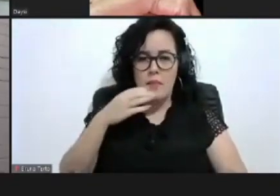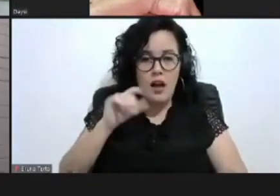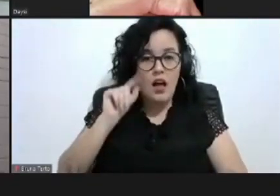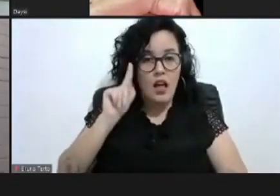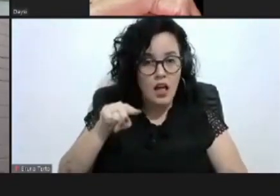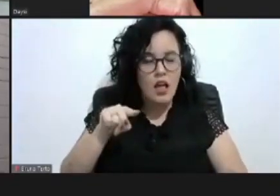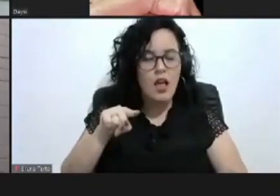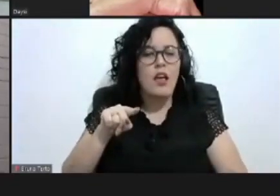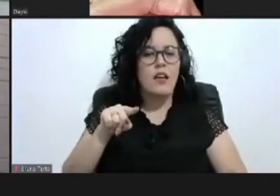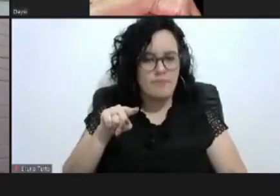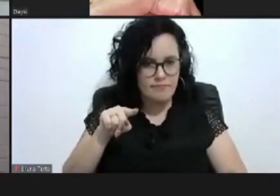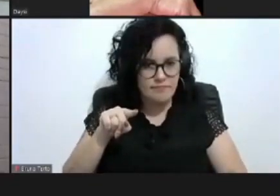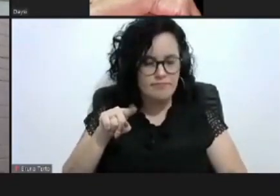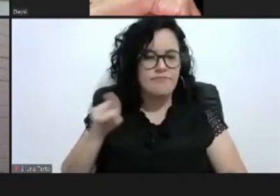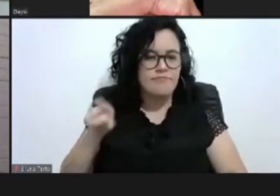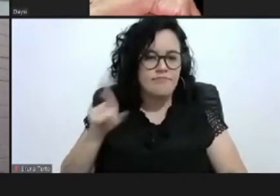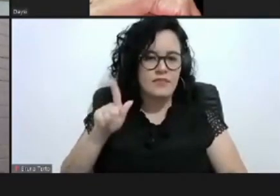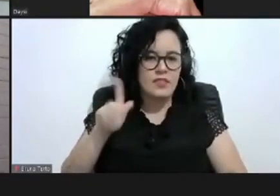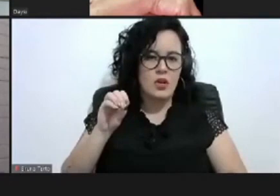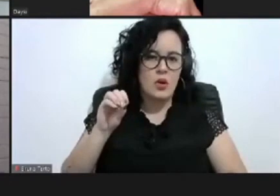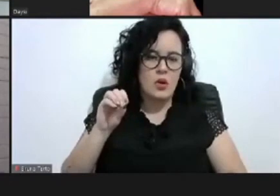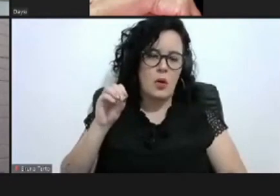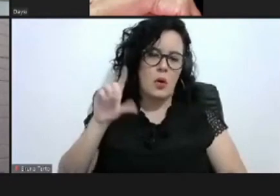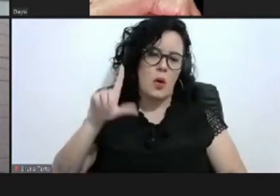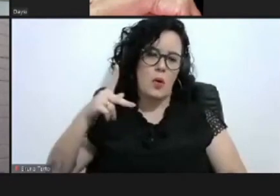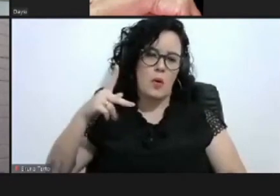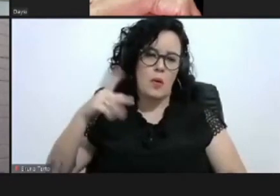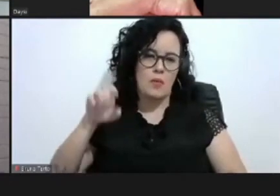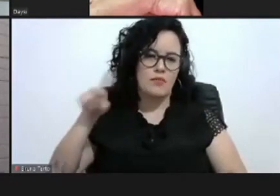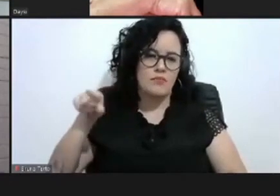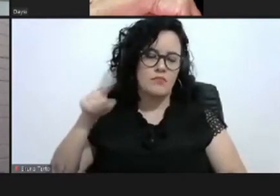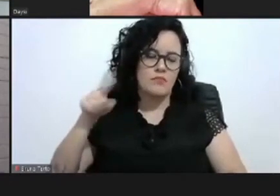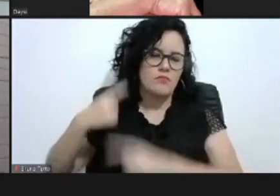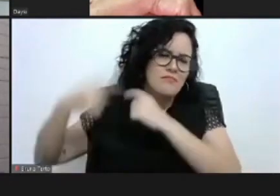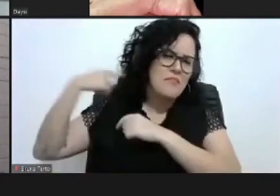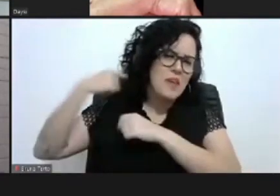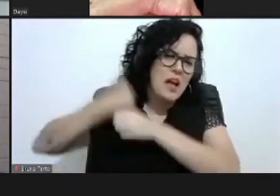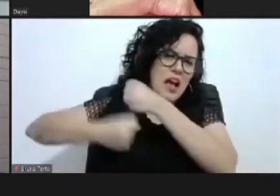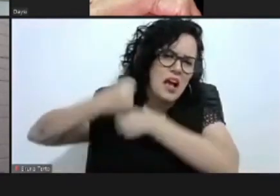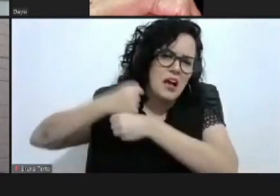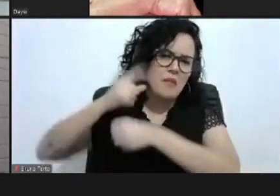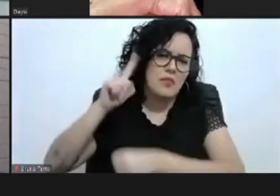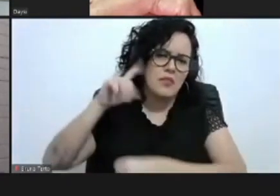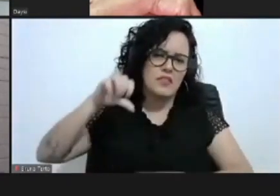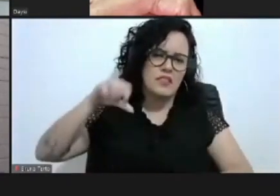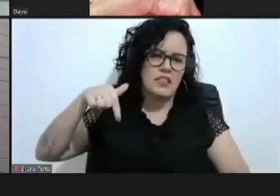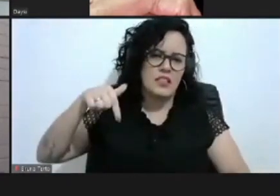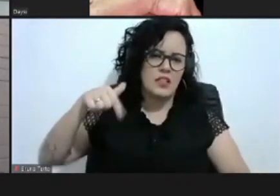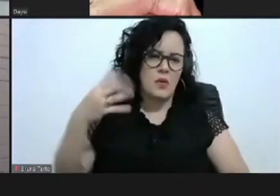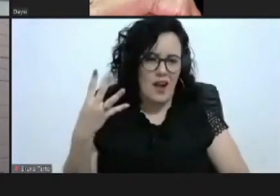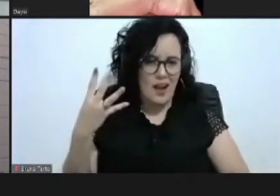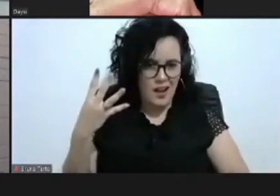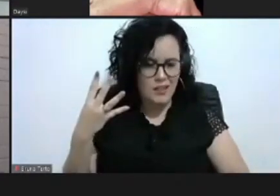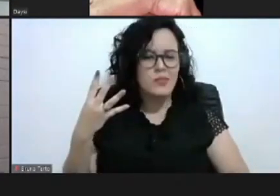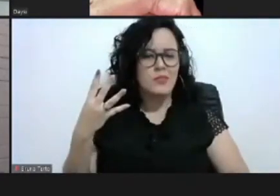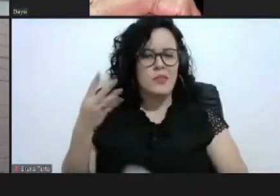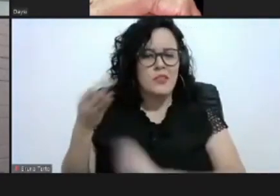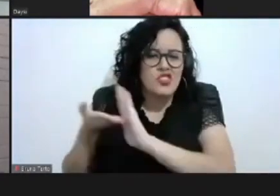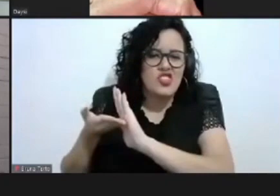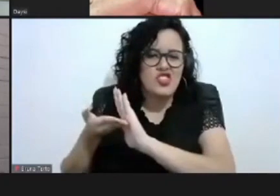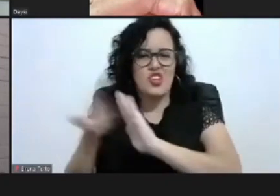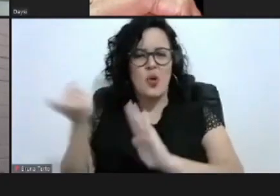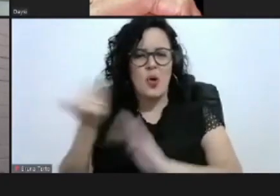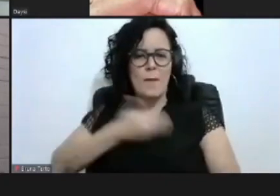de 64, que derrubou um presidente legitimamente eleito, João Goulart, e inaugurou um longo período